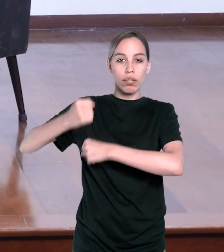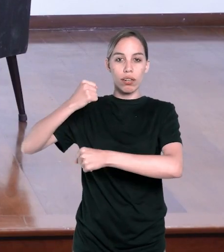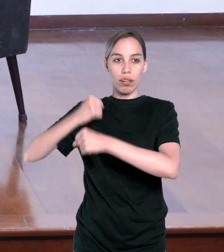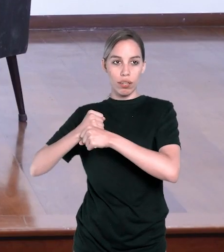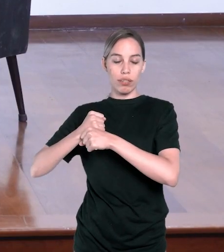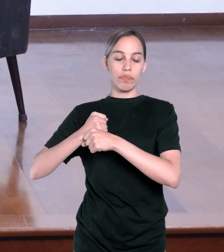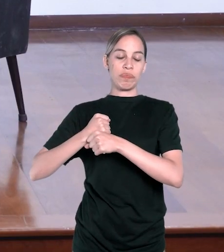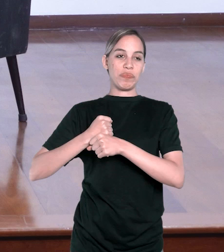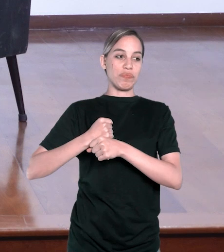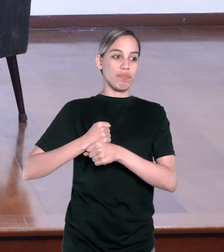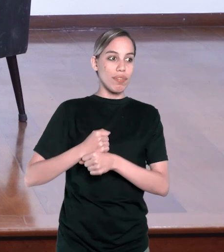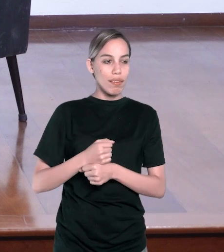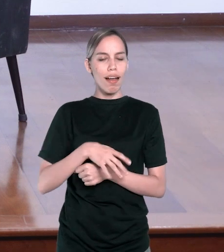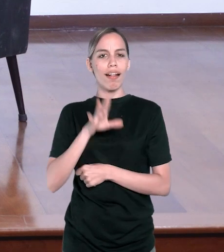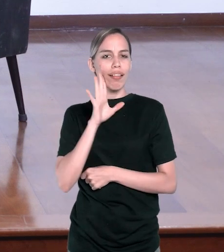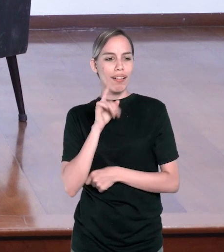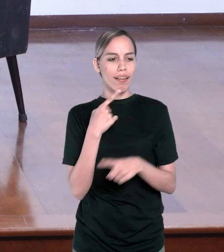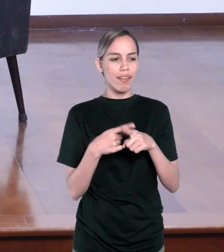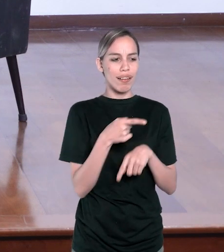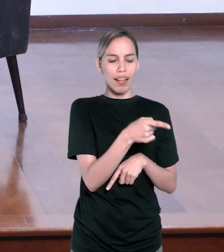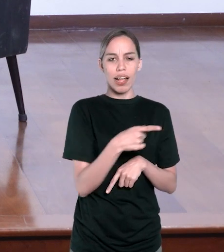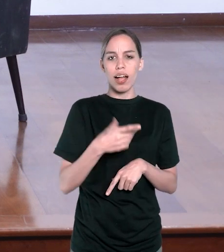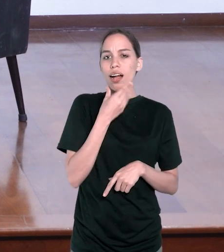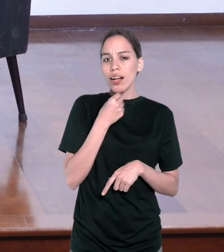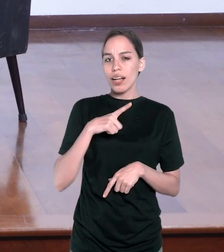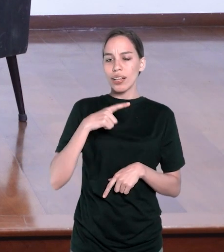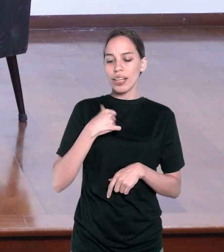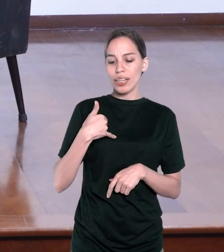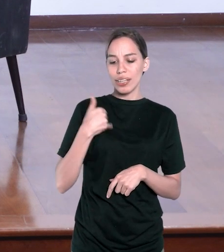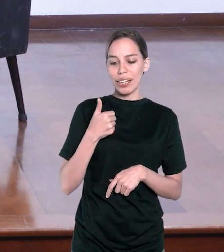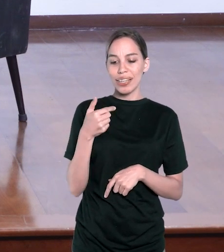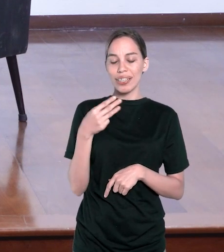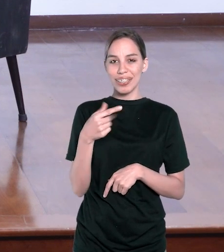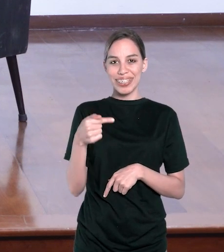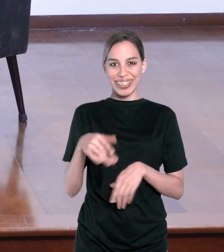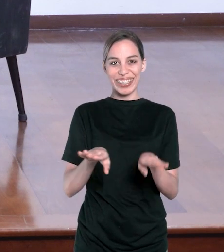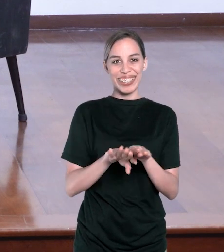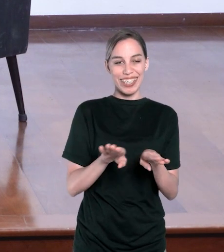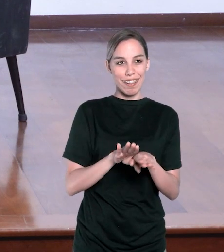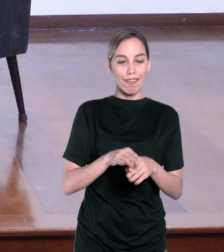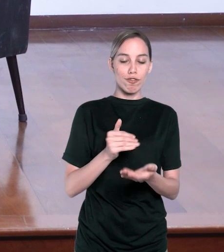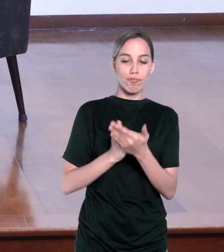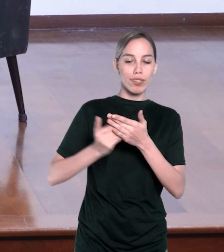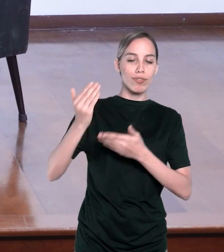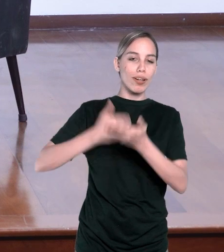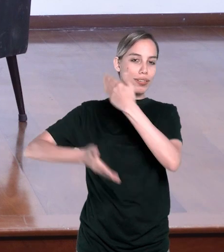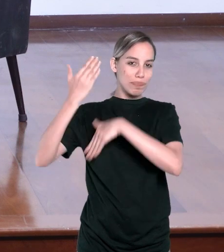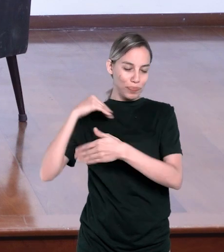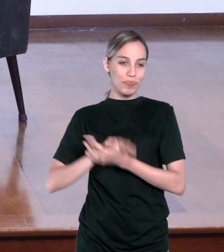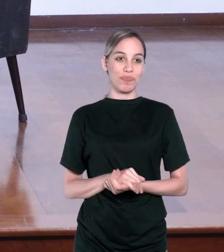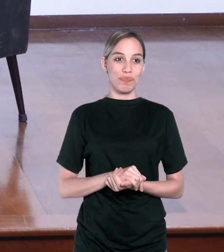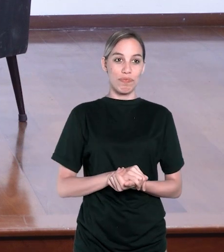tem a mesma idade do Sempre um Papo. E foi ali que praticamente tudo começou. A